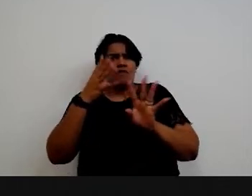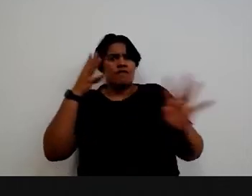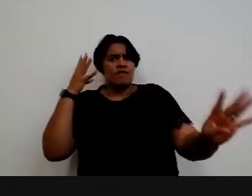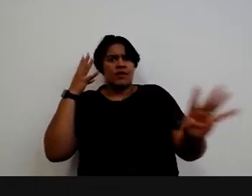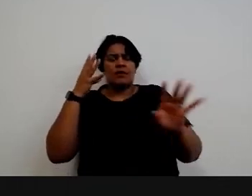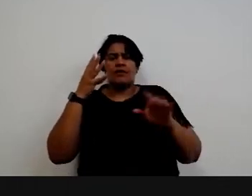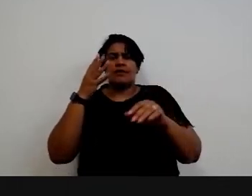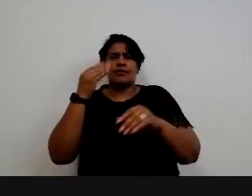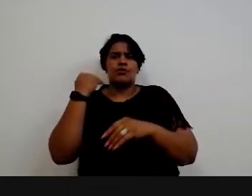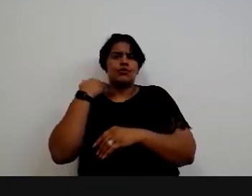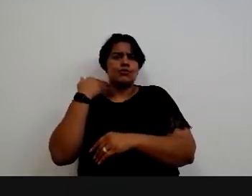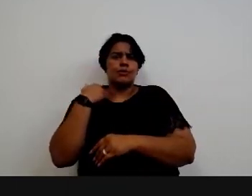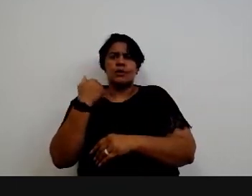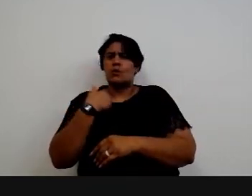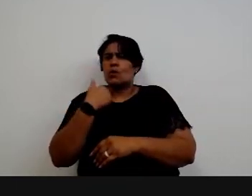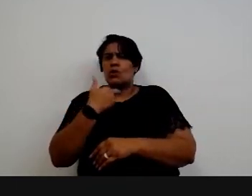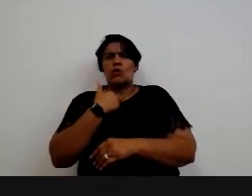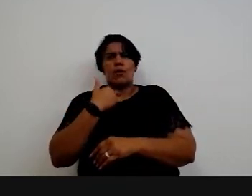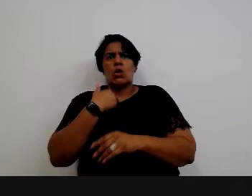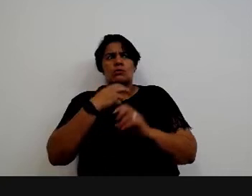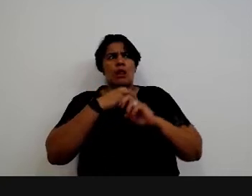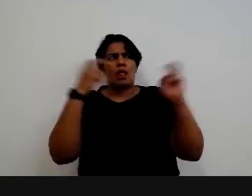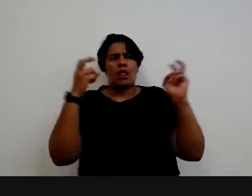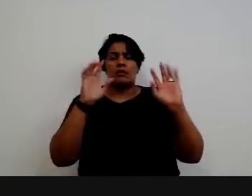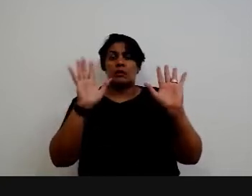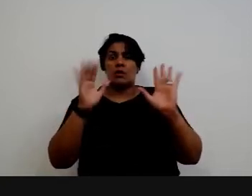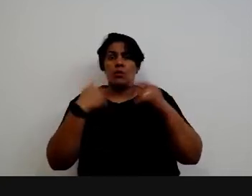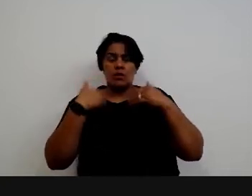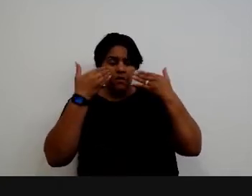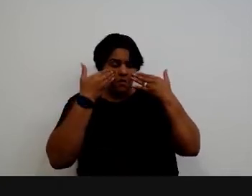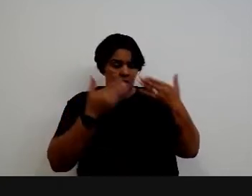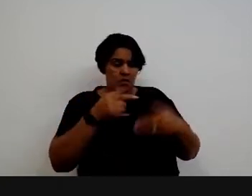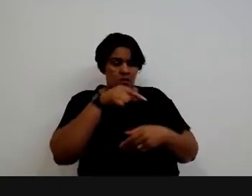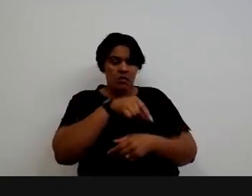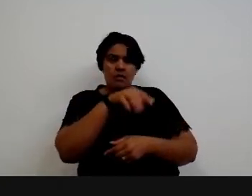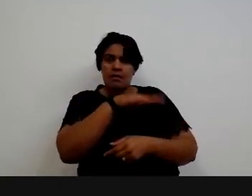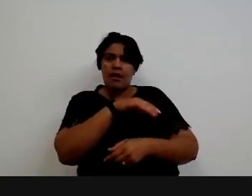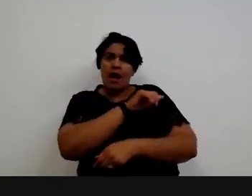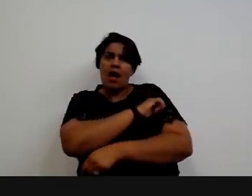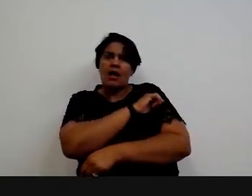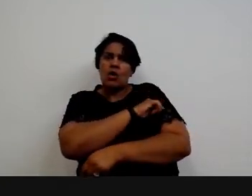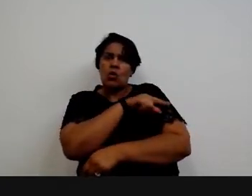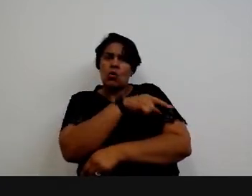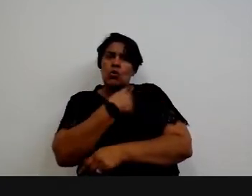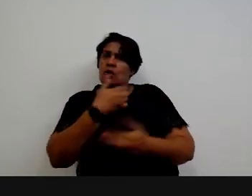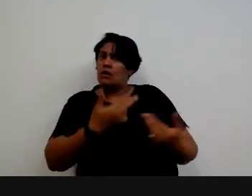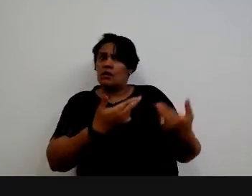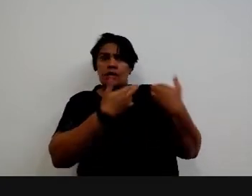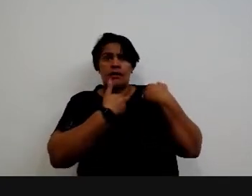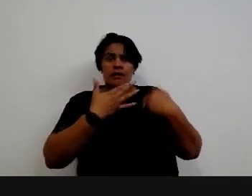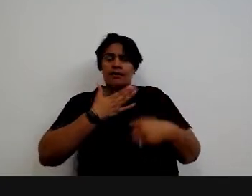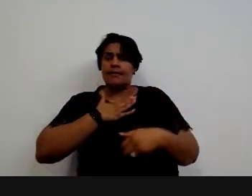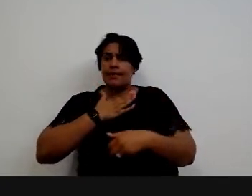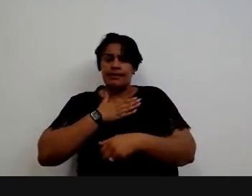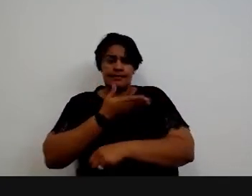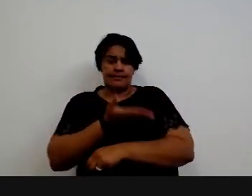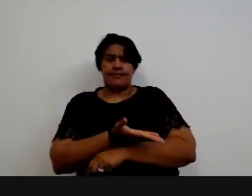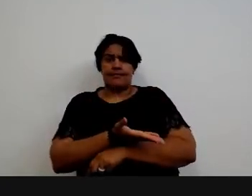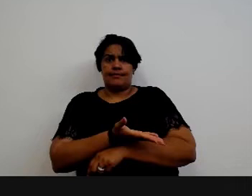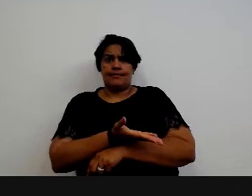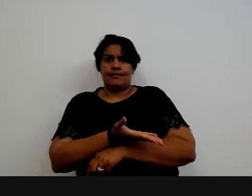indignar. Eu estava diante de um menino de 13 anos, que é minha responsabilidade social, afetiva, né?